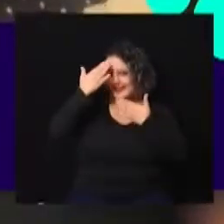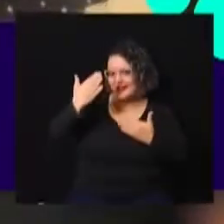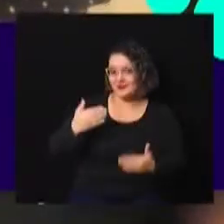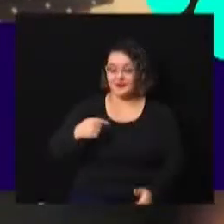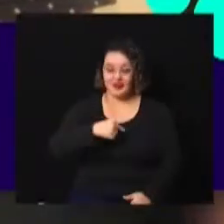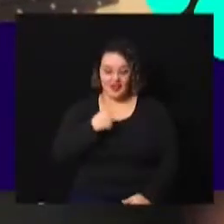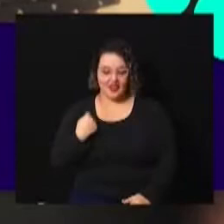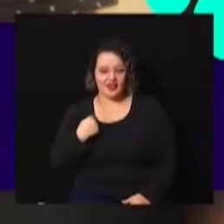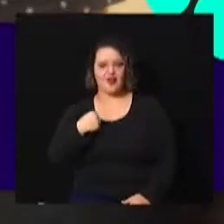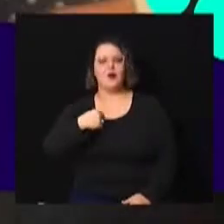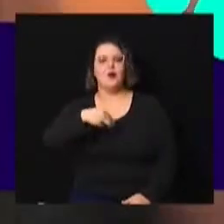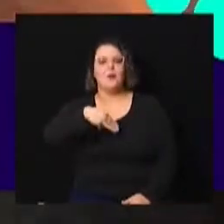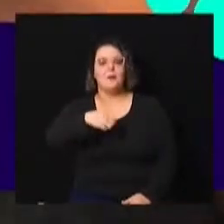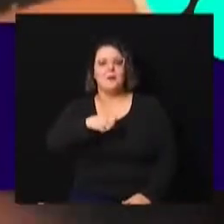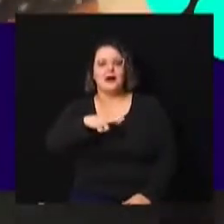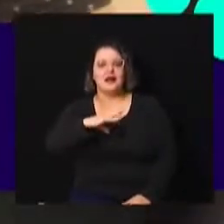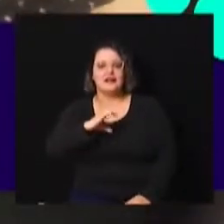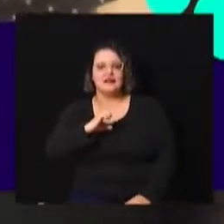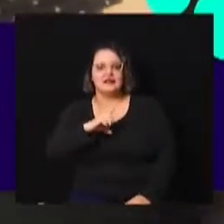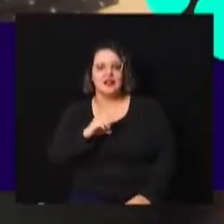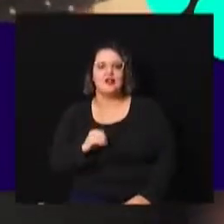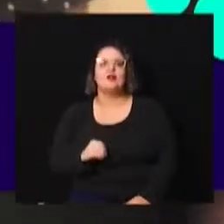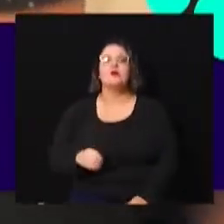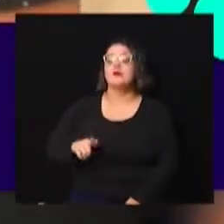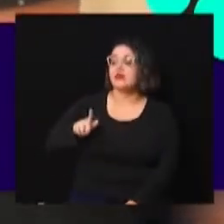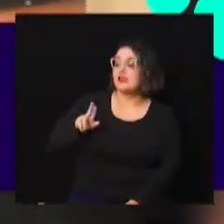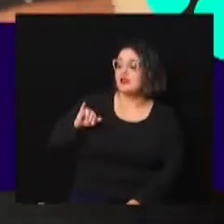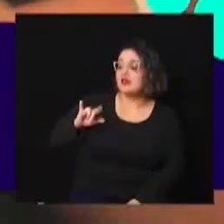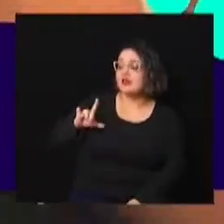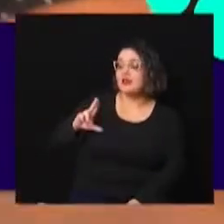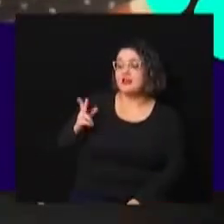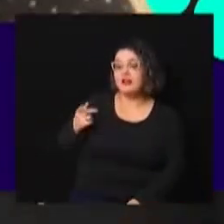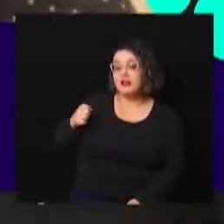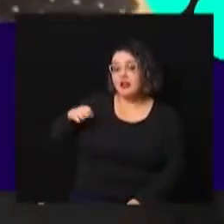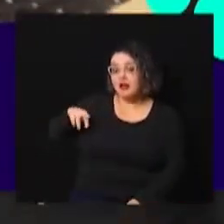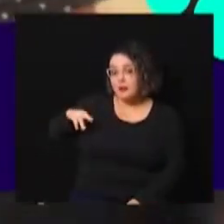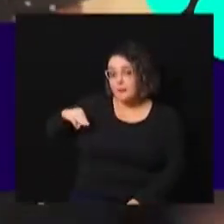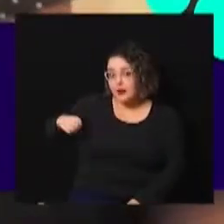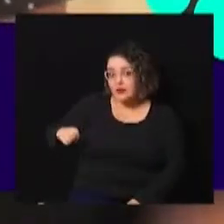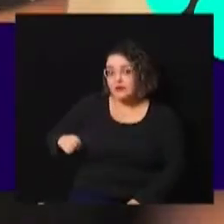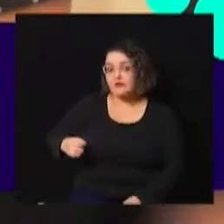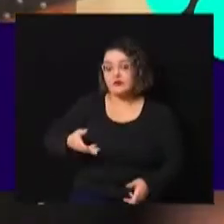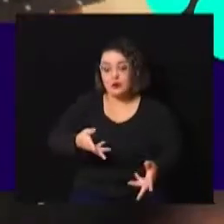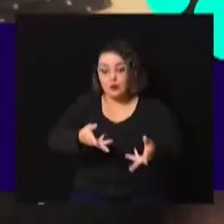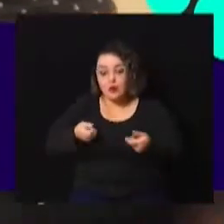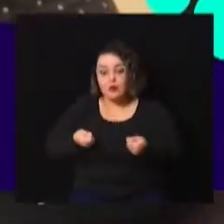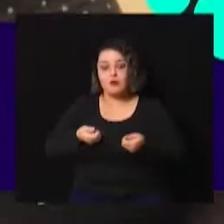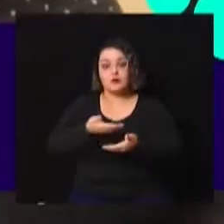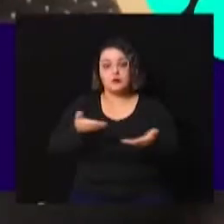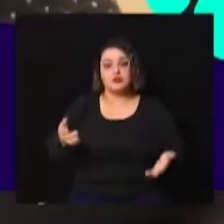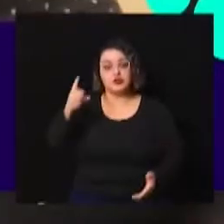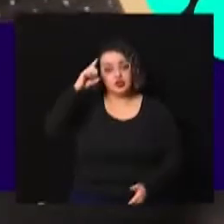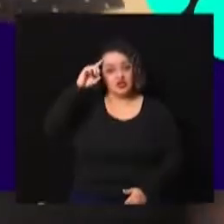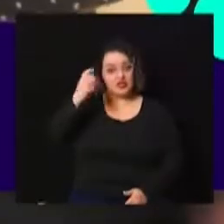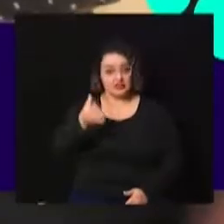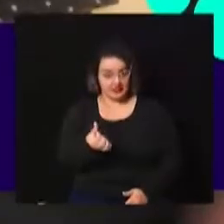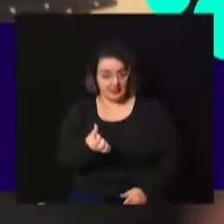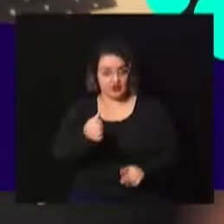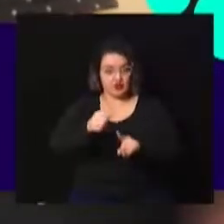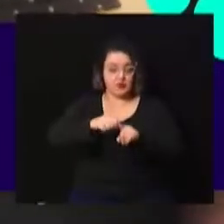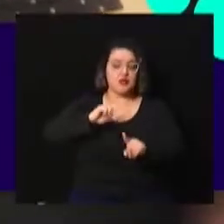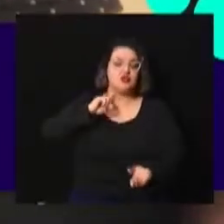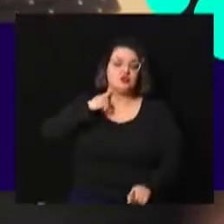sou Marcelo Mestre. Olá, eu sou Guilherme Uzeda e a gente está aqui para fazer um convite para vocês. Exatamente, dia 6 de maio, às 21